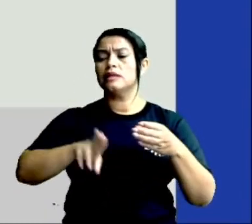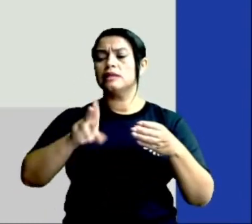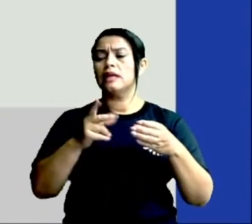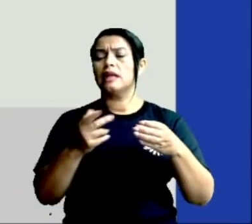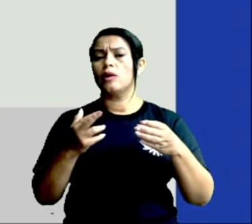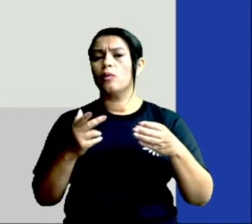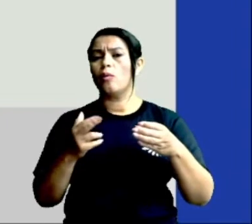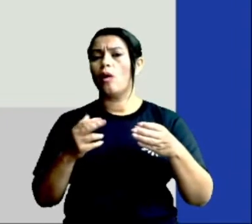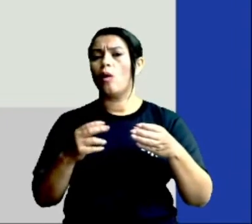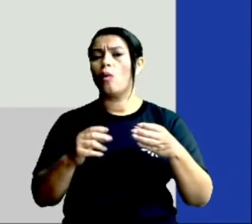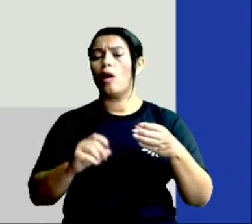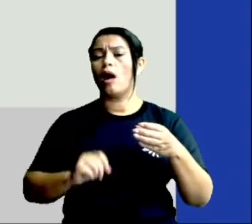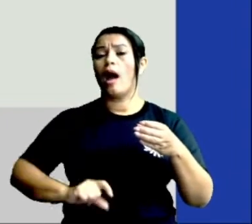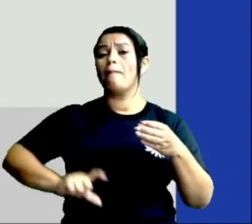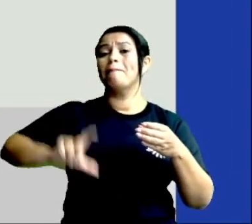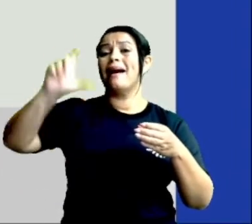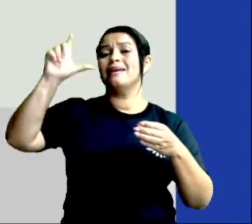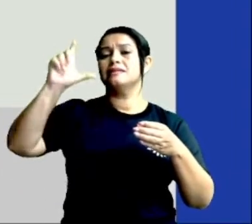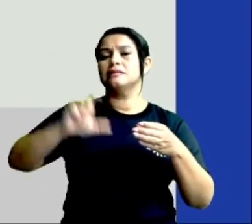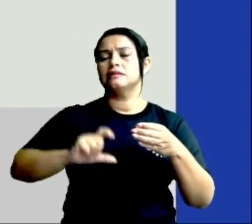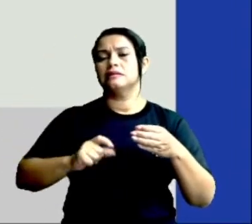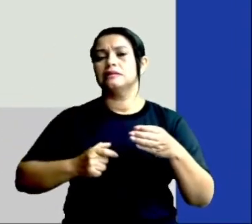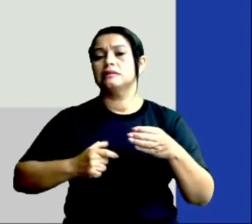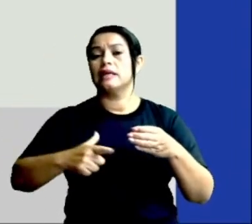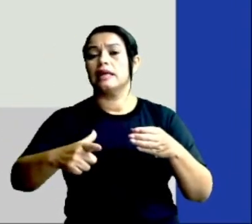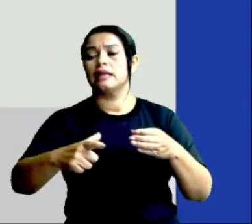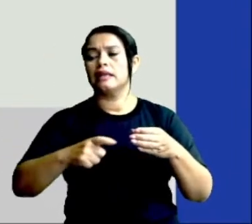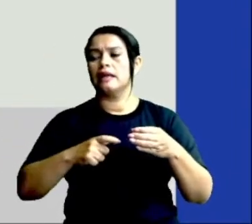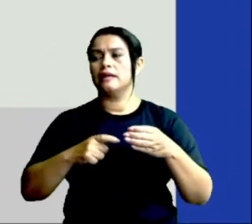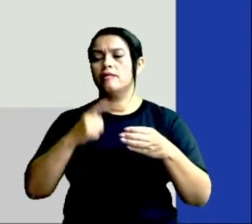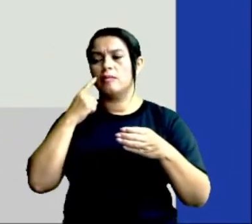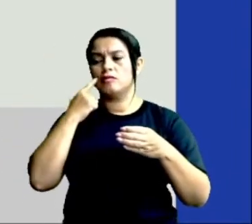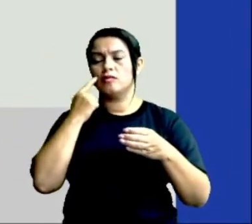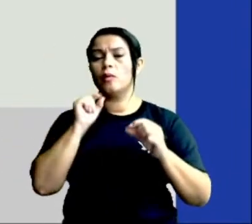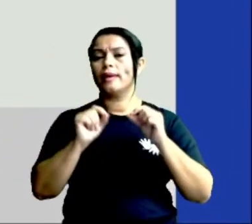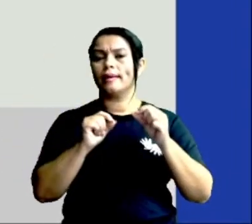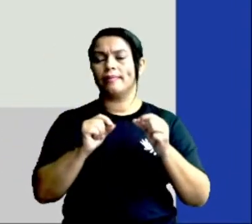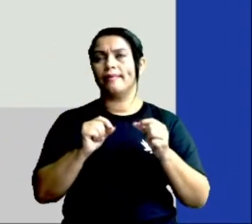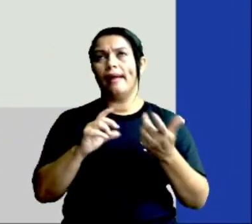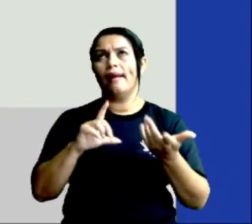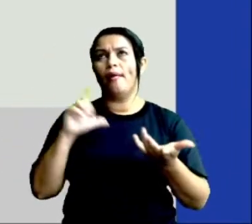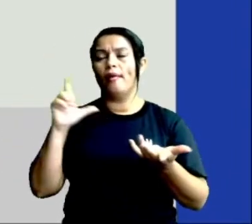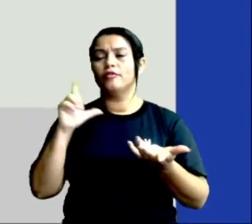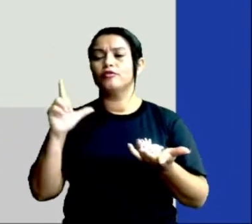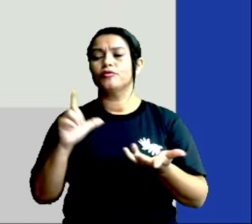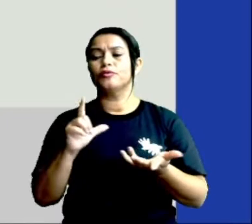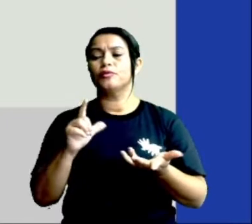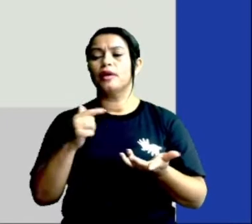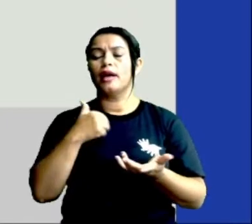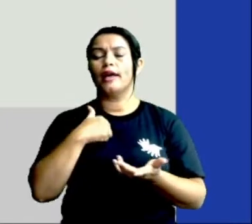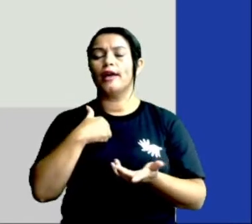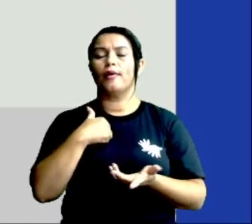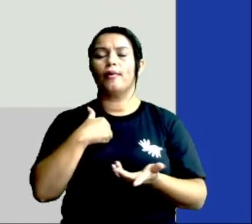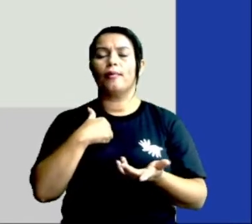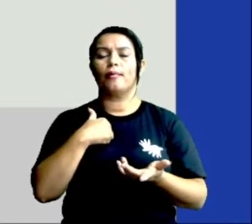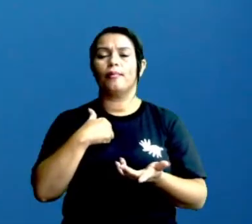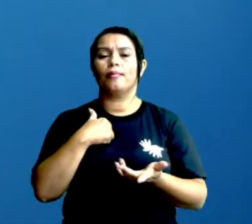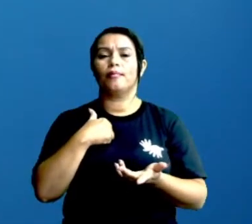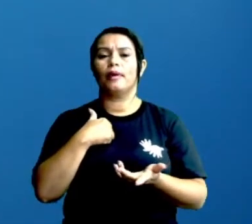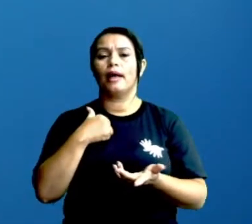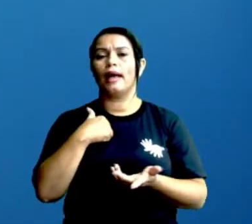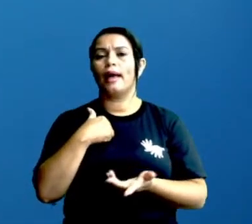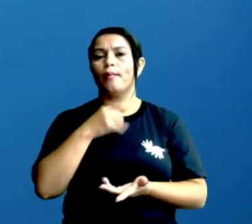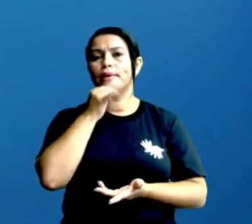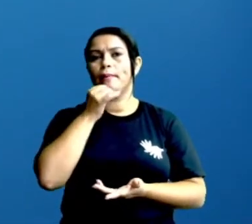é igual à sua capacidade, não é isso? Ou seja, lógico, eu não vou, é